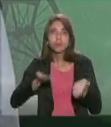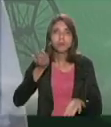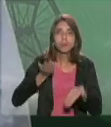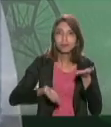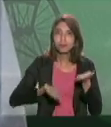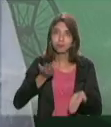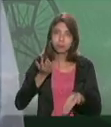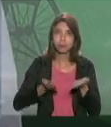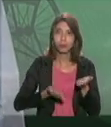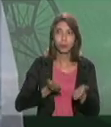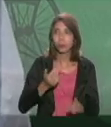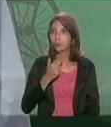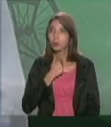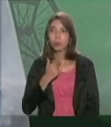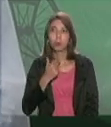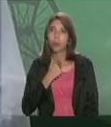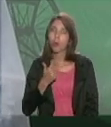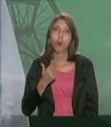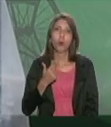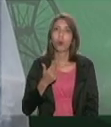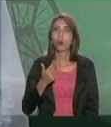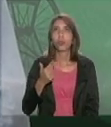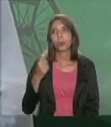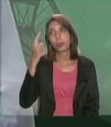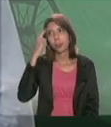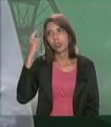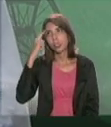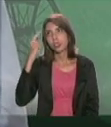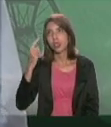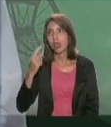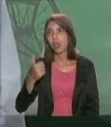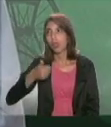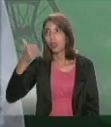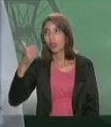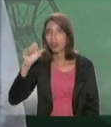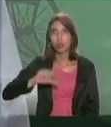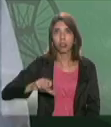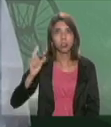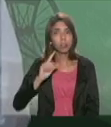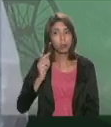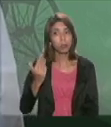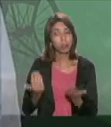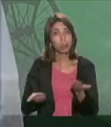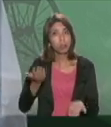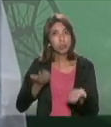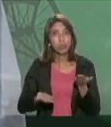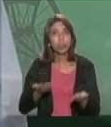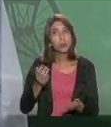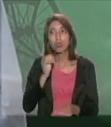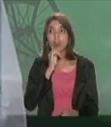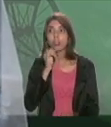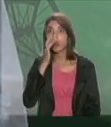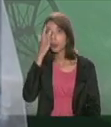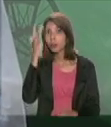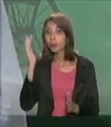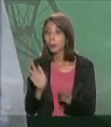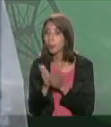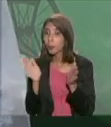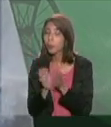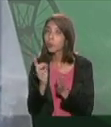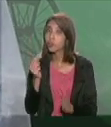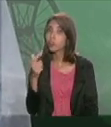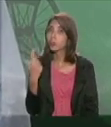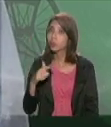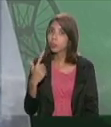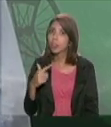ter um equilíbrio das coisas, né? Você não pode nem tanto ao céu, mas também nem tanto ao inferno. É preciso que as pessoas de menor poder aquisitivo